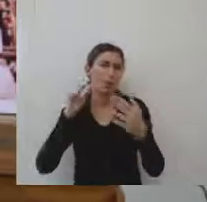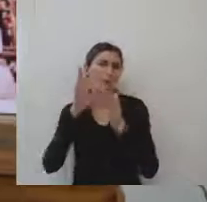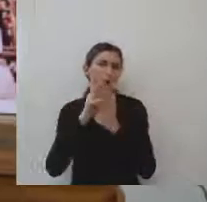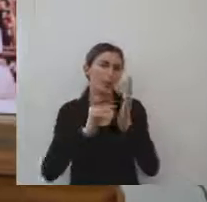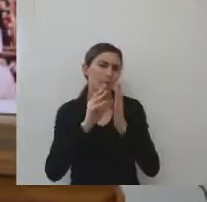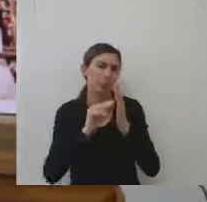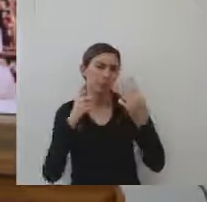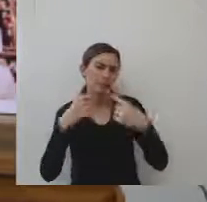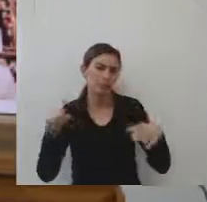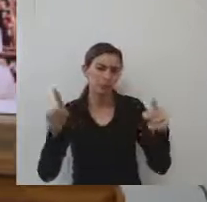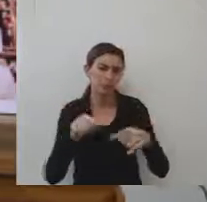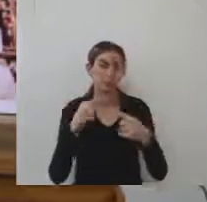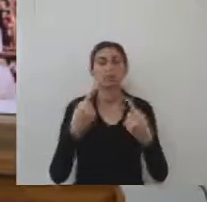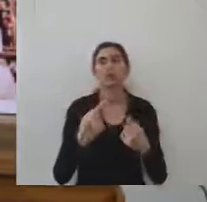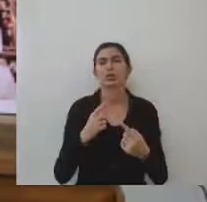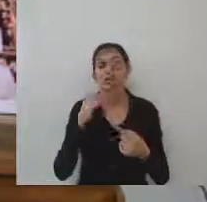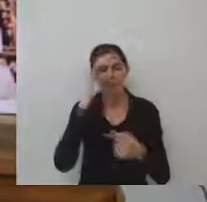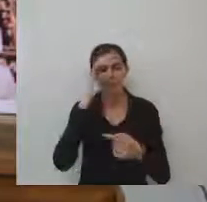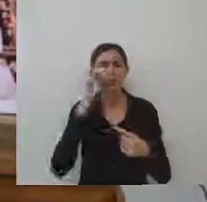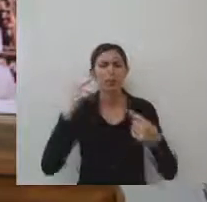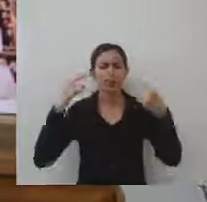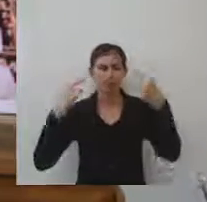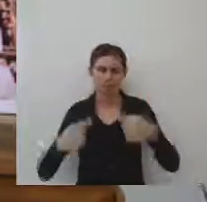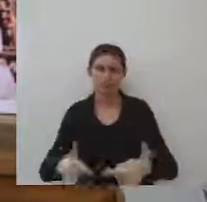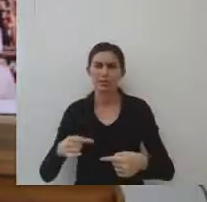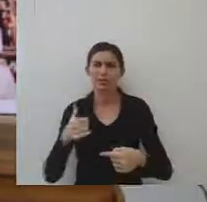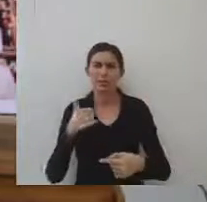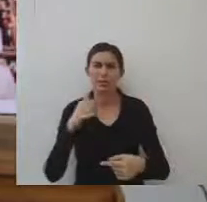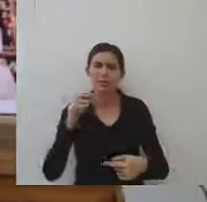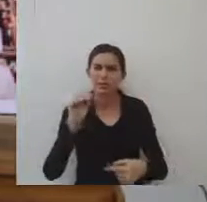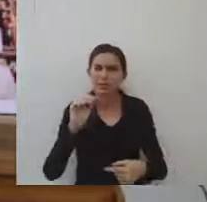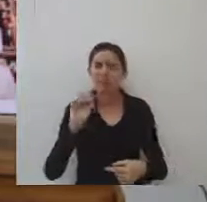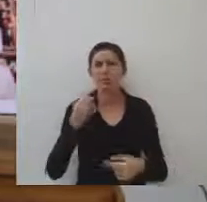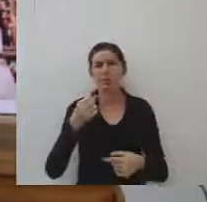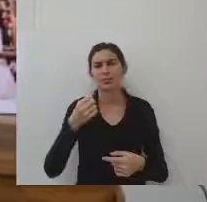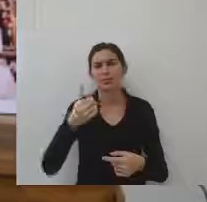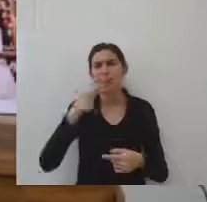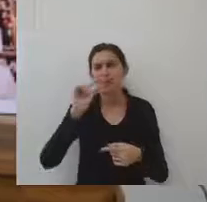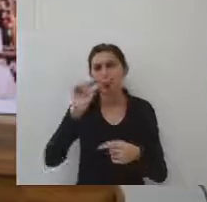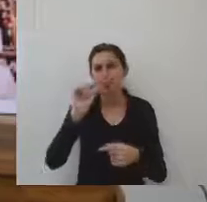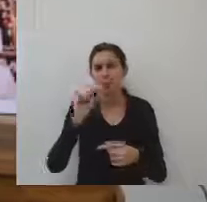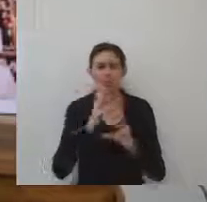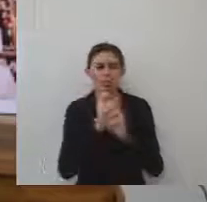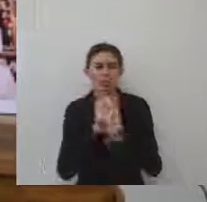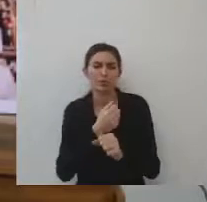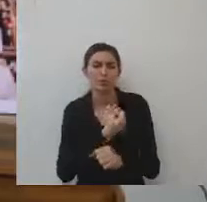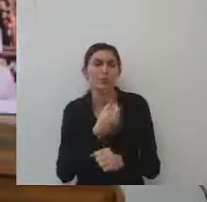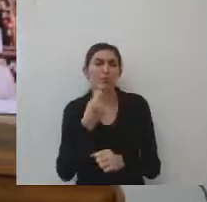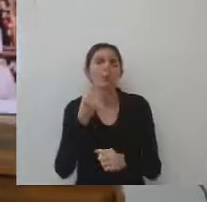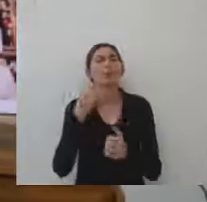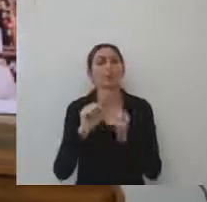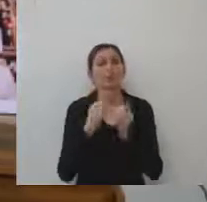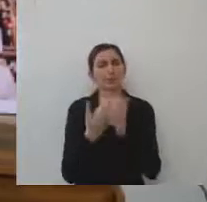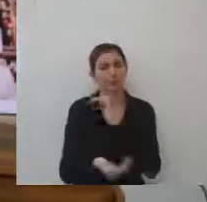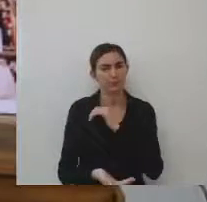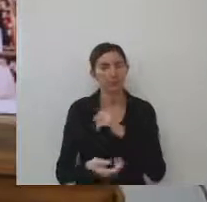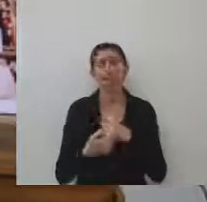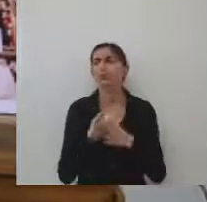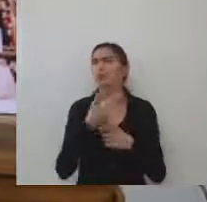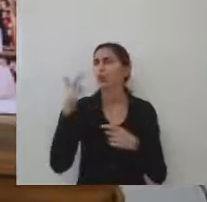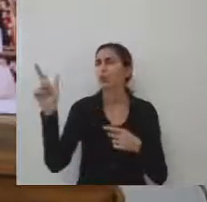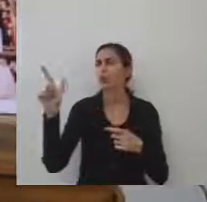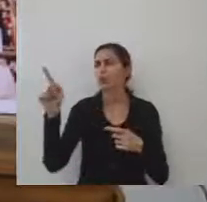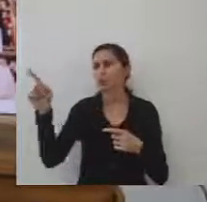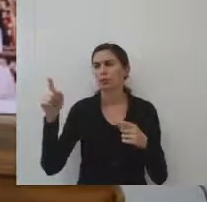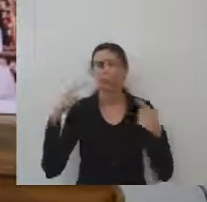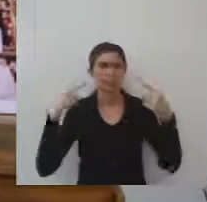nessa competição e a gente sabe que por décimos se perde também, né? Outro festival do Brasil, também conhecido na dança